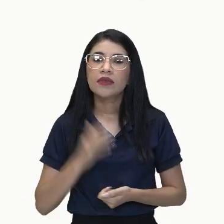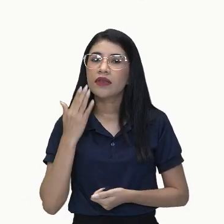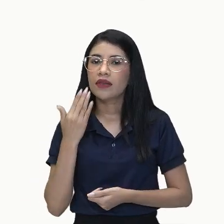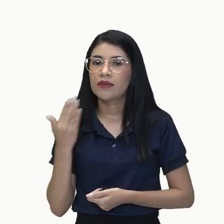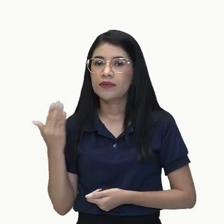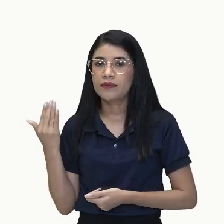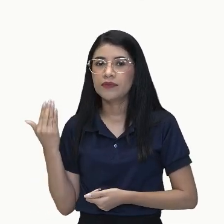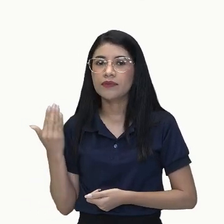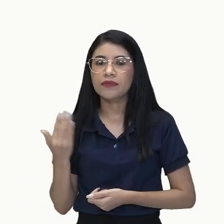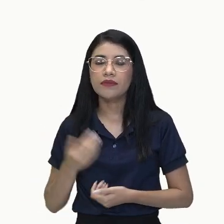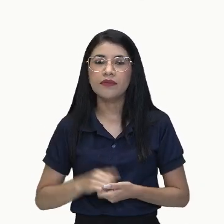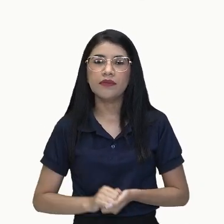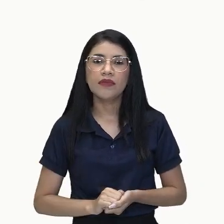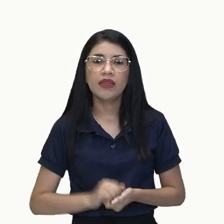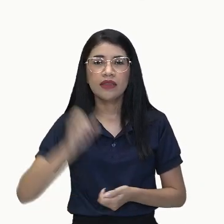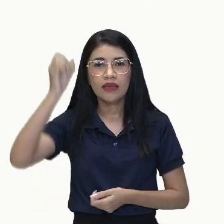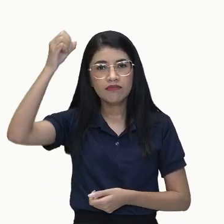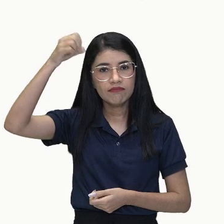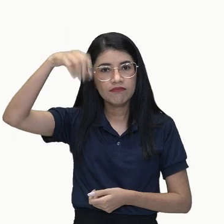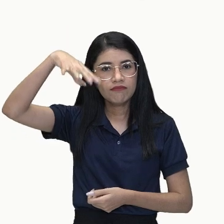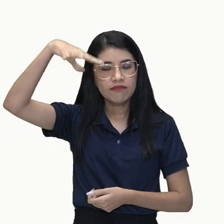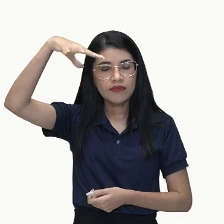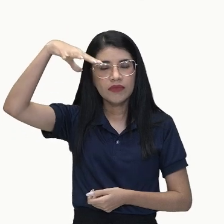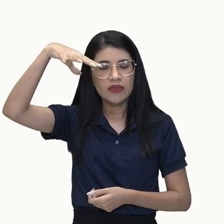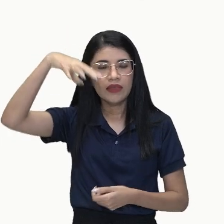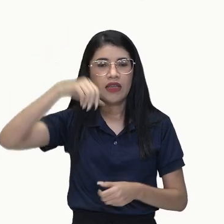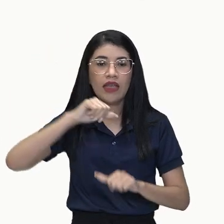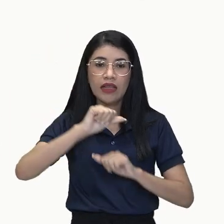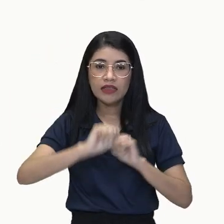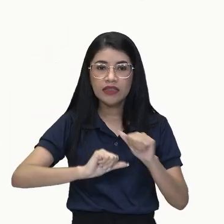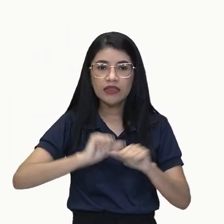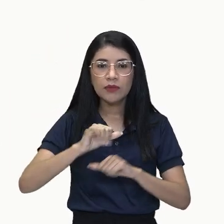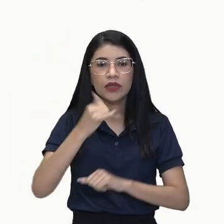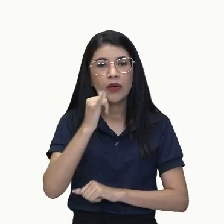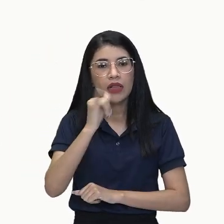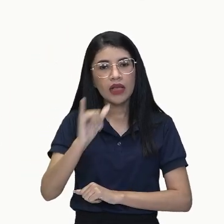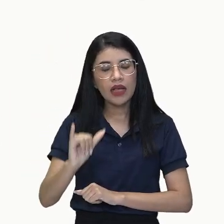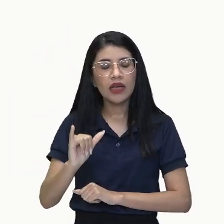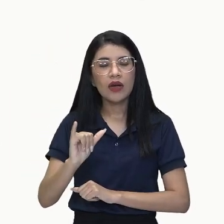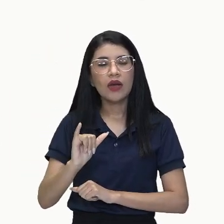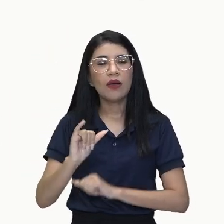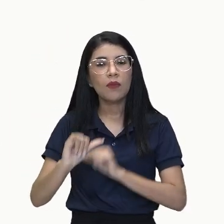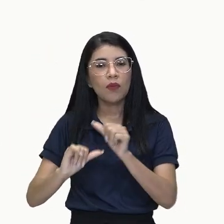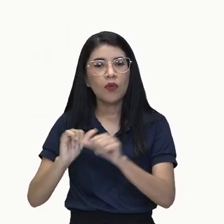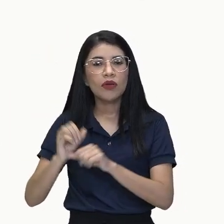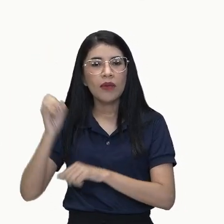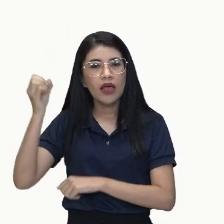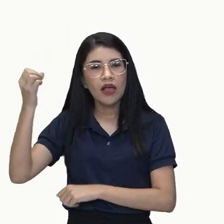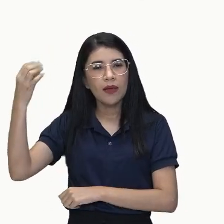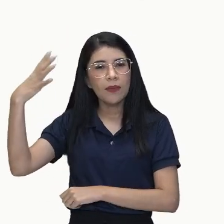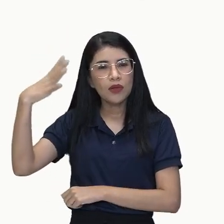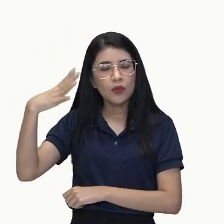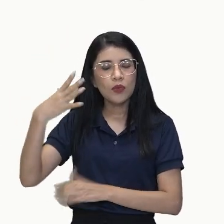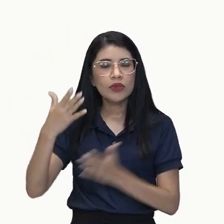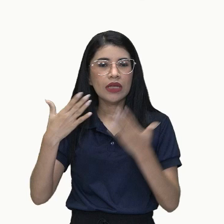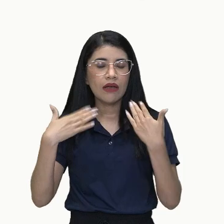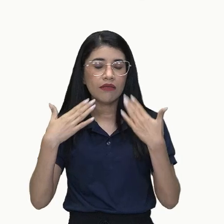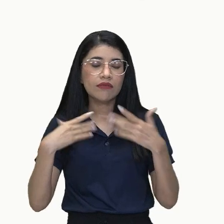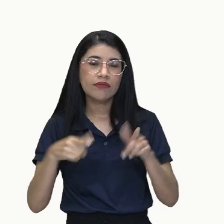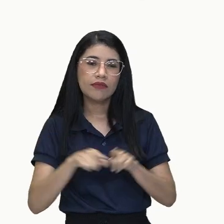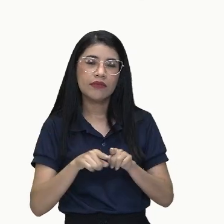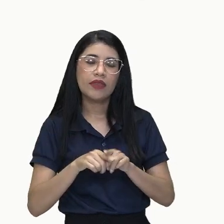aqui lâmpadas transformam energia elétrica em luz e calor. Vejam como